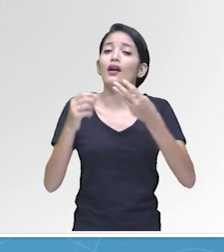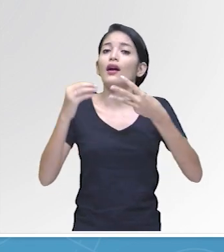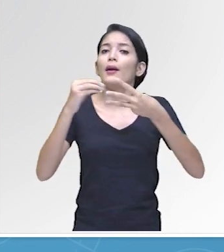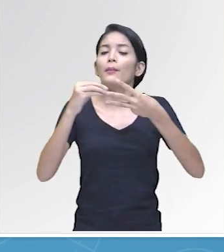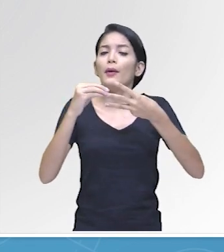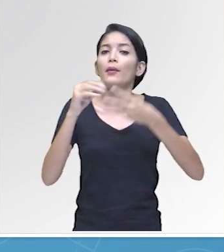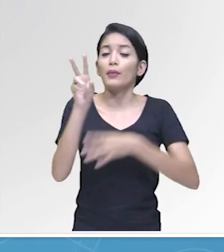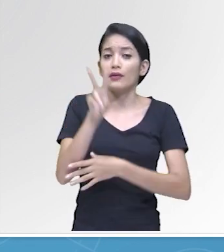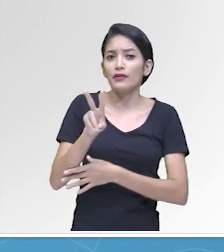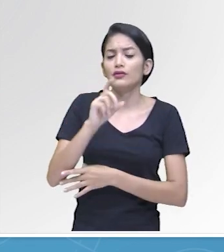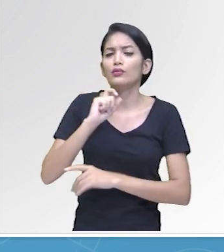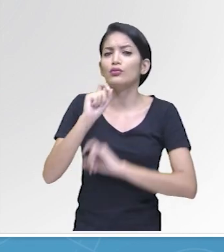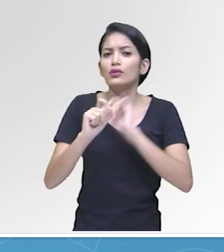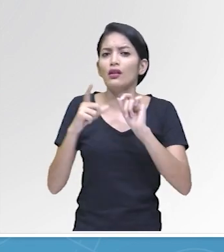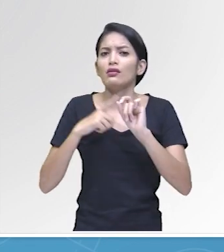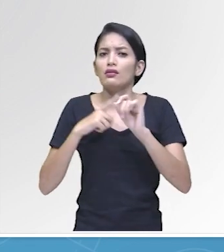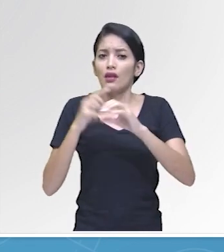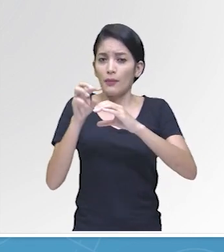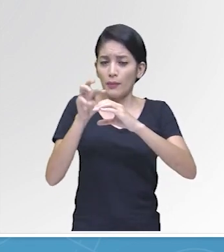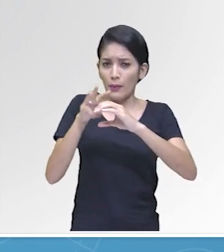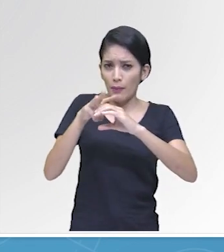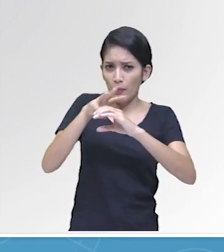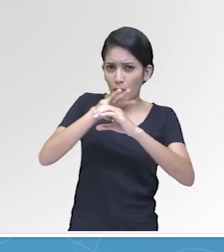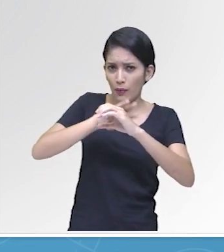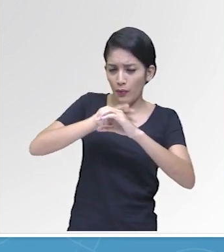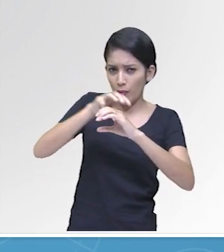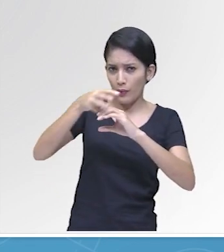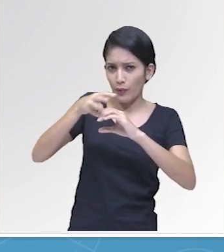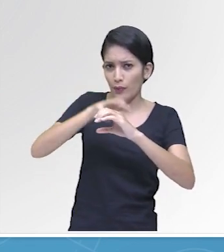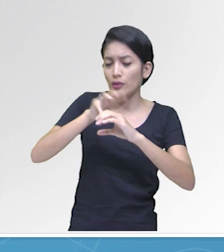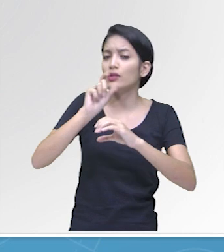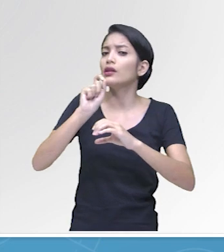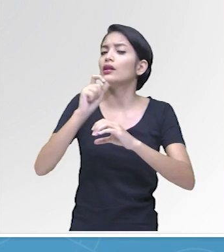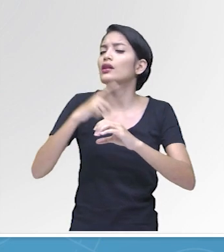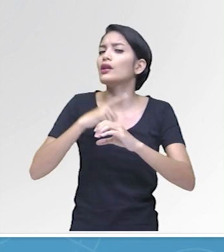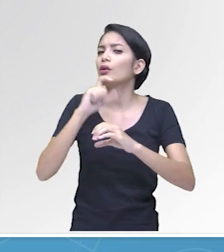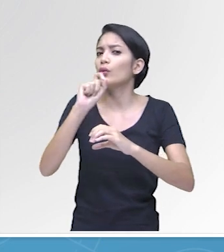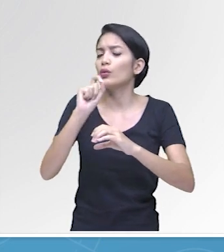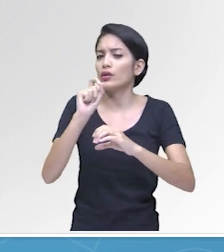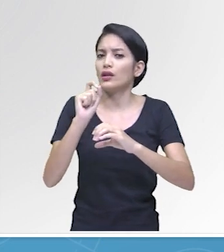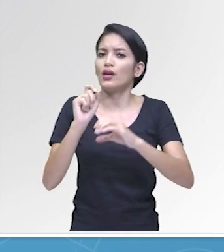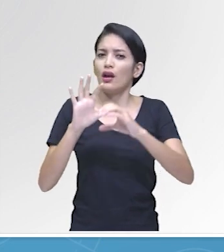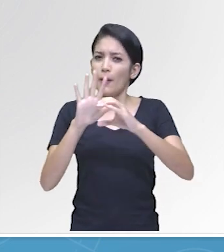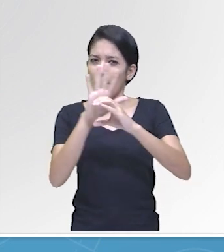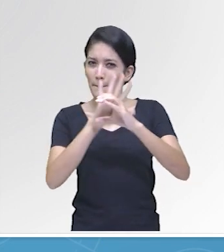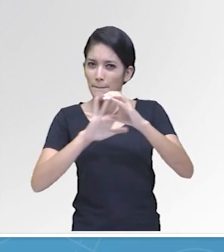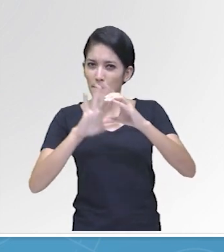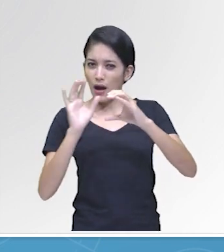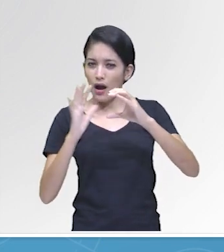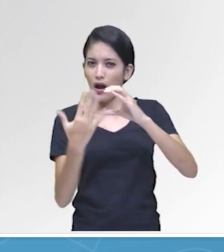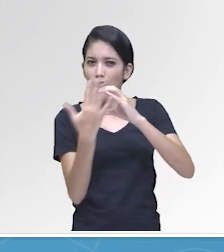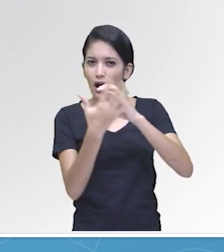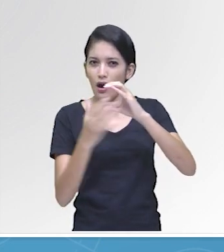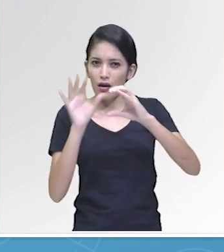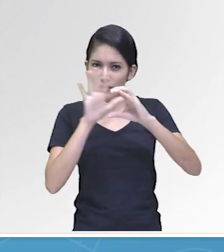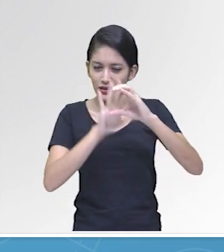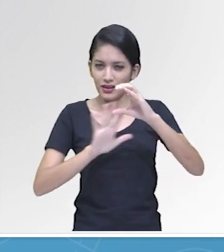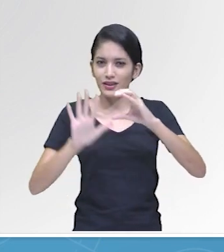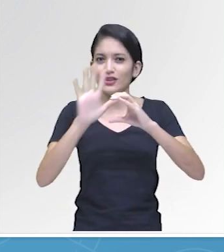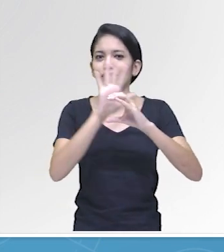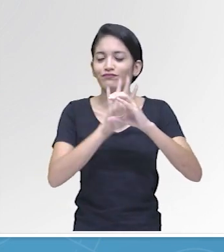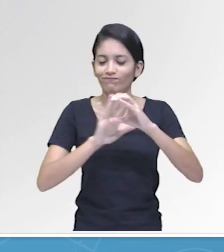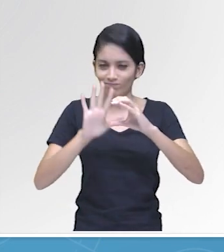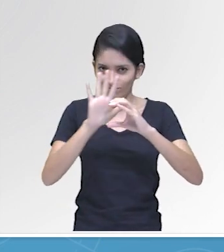vegetal, além da membrana plasmática, né, ela possui aqui, ó, uma parede